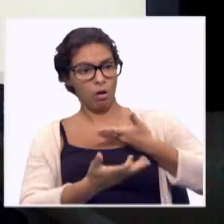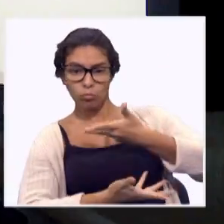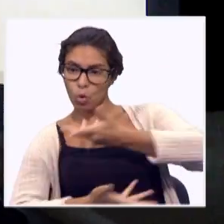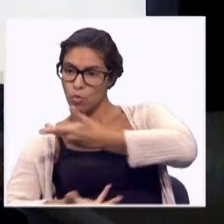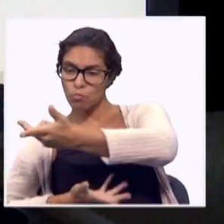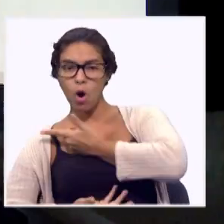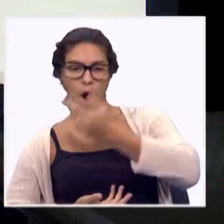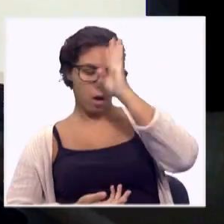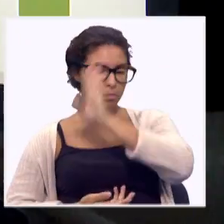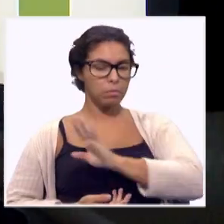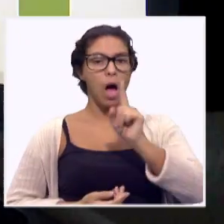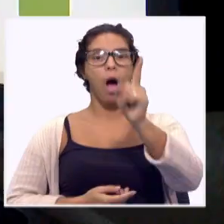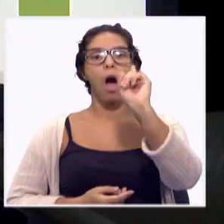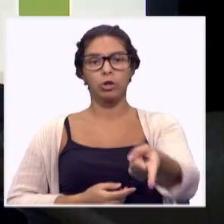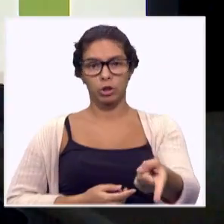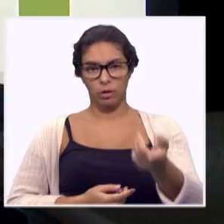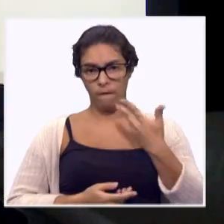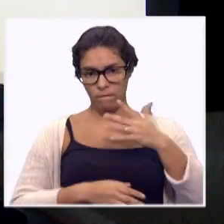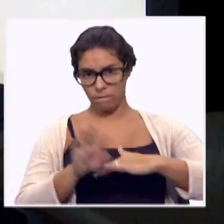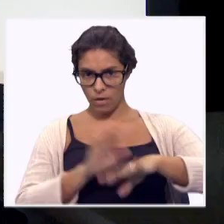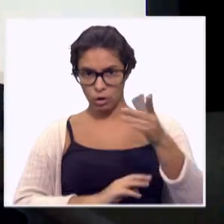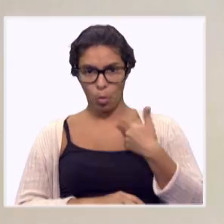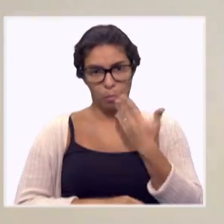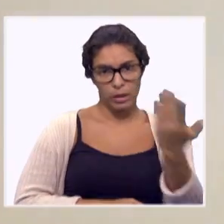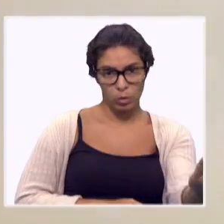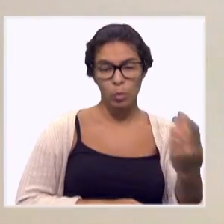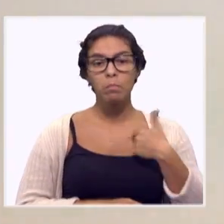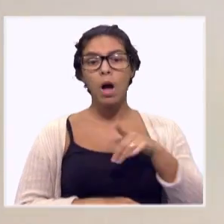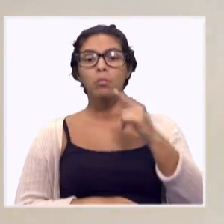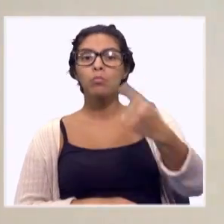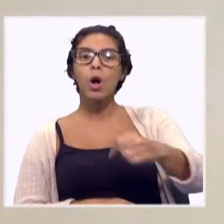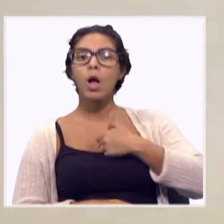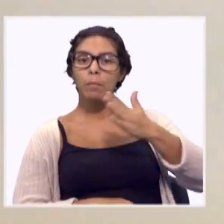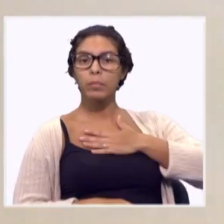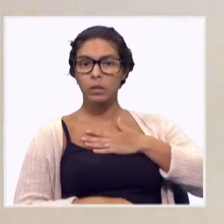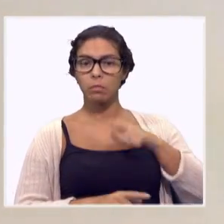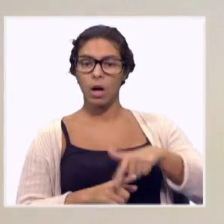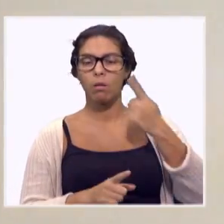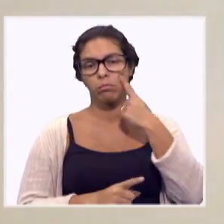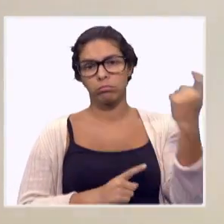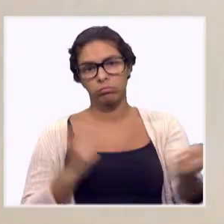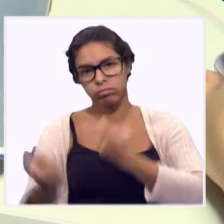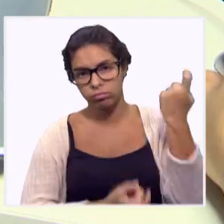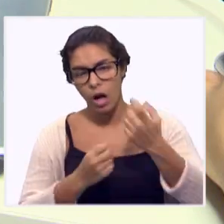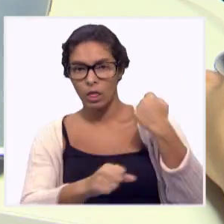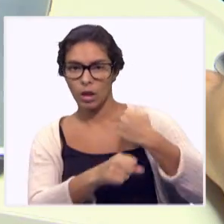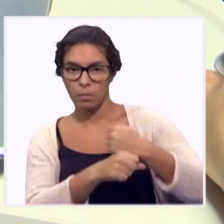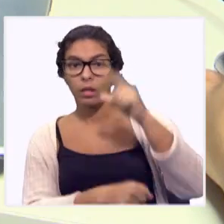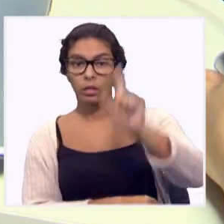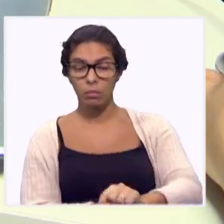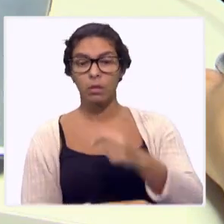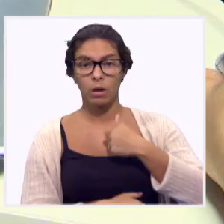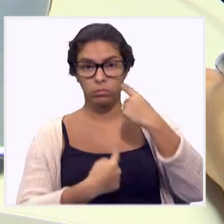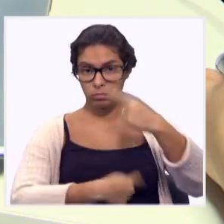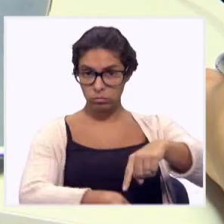delas. Mas os freelancers não podem depender só de propostas de empresas. É preciso ir à procura de trabalho. Os freelancers